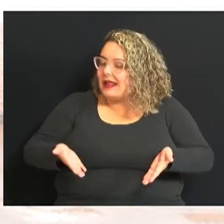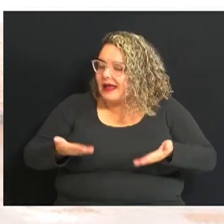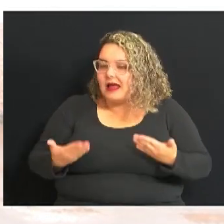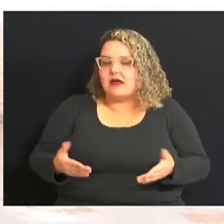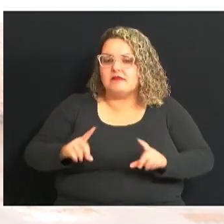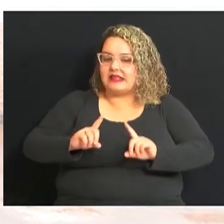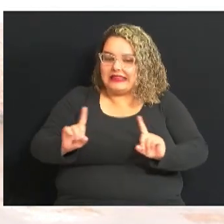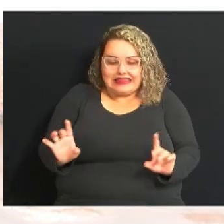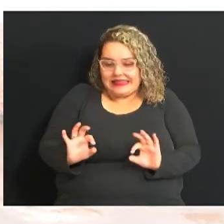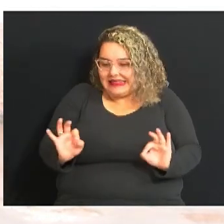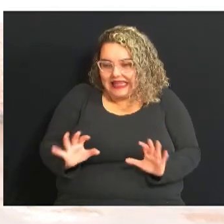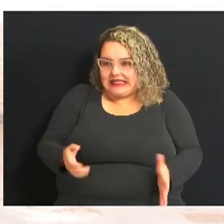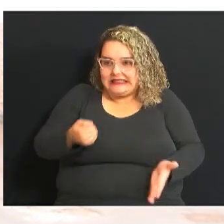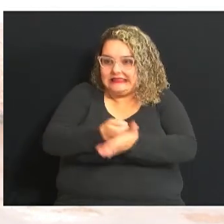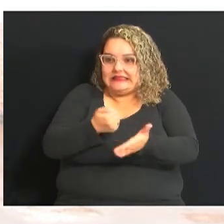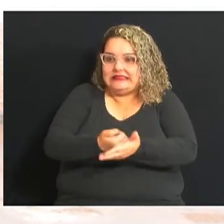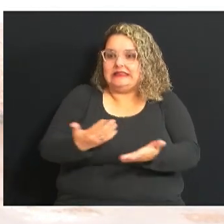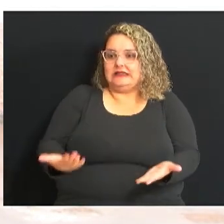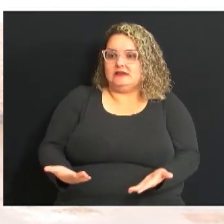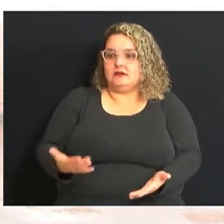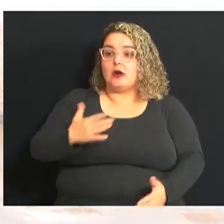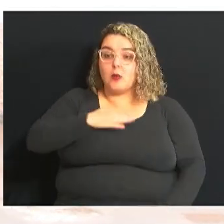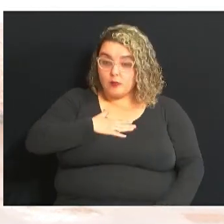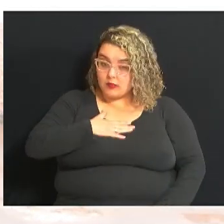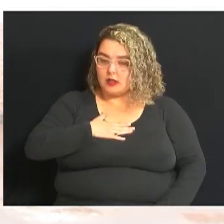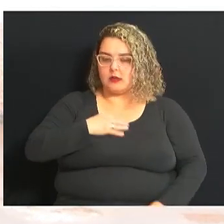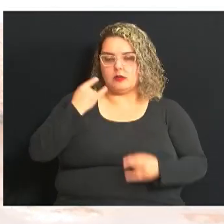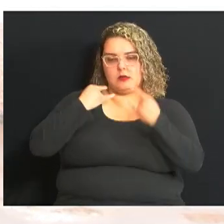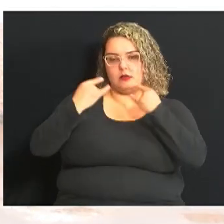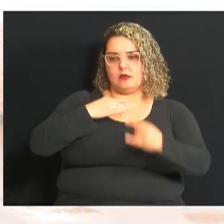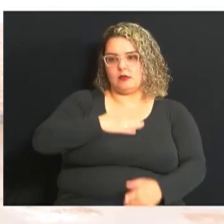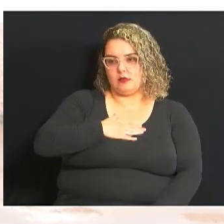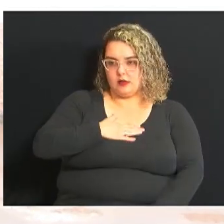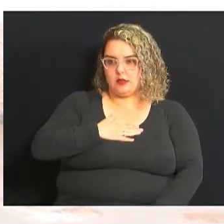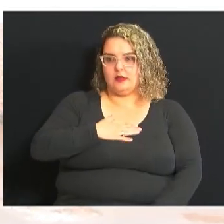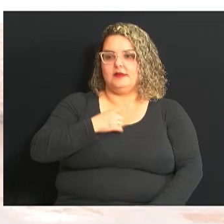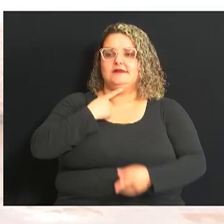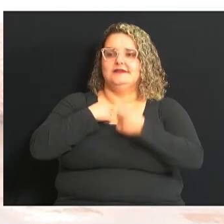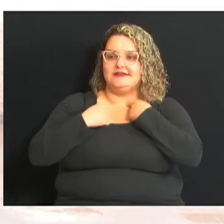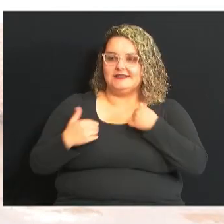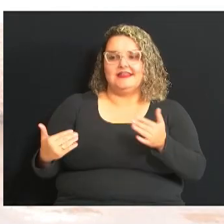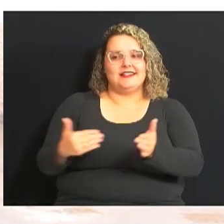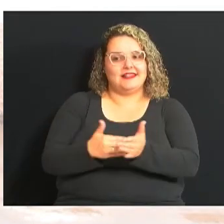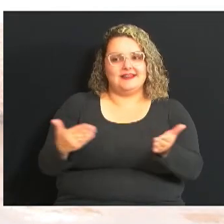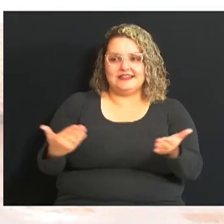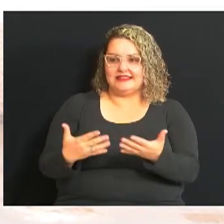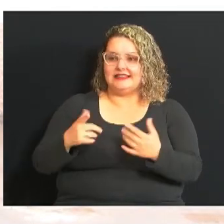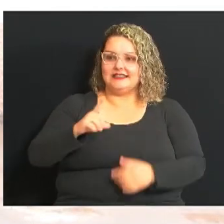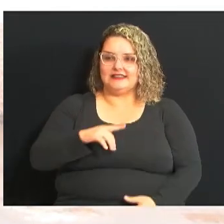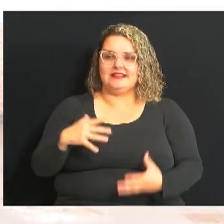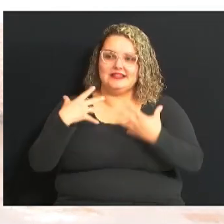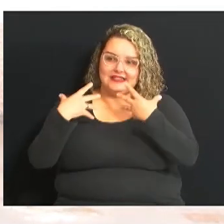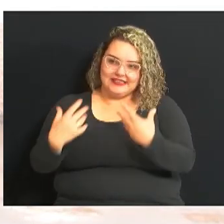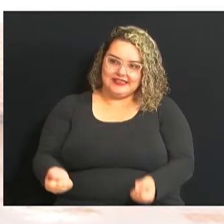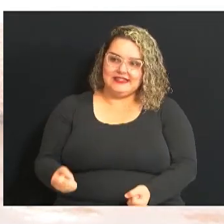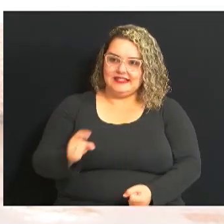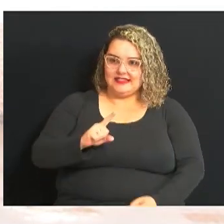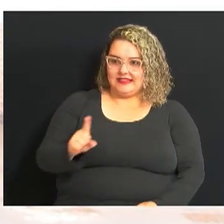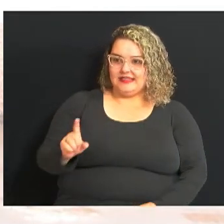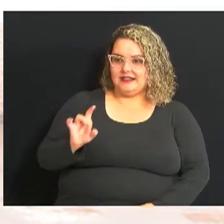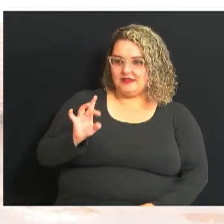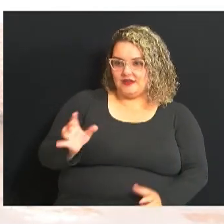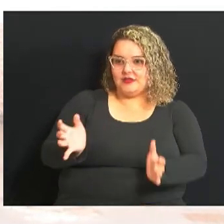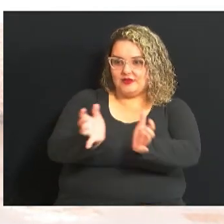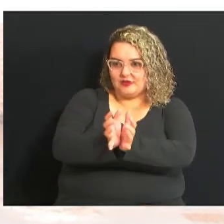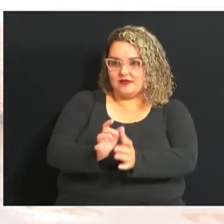forçado, veio de mim o interesse. E até hoje, graças a Deus, teve aceitação muito boa, não só da rapaziada do grupo, mas